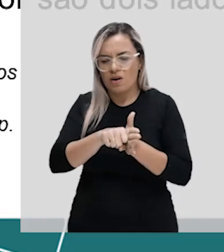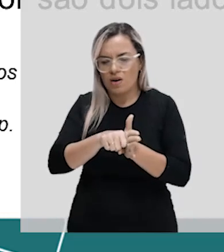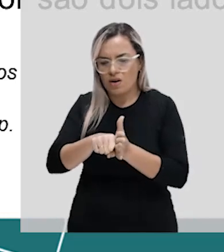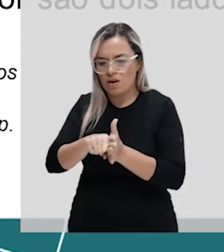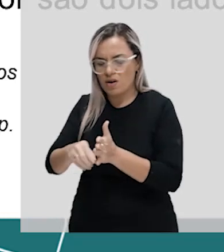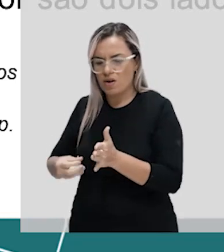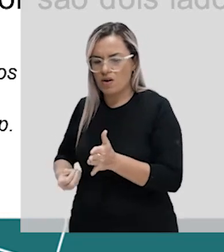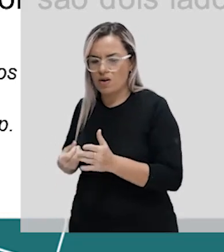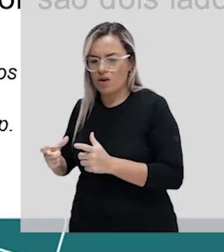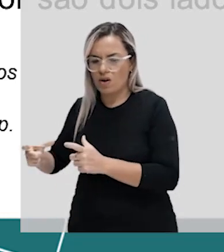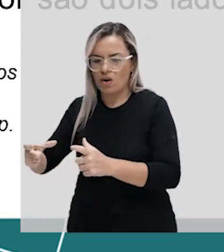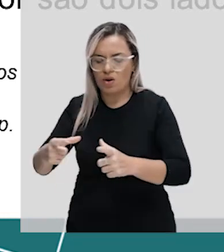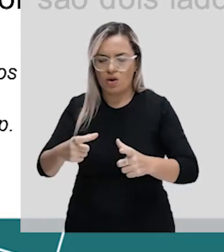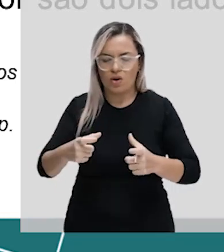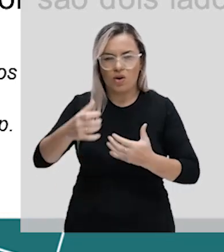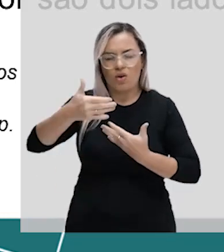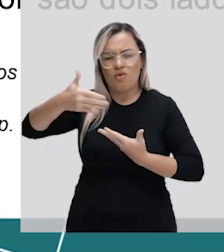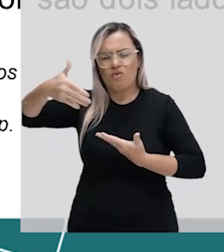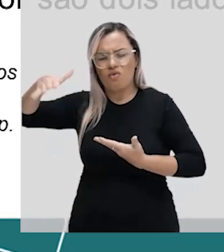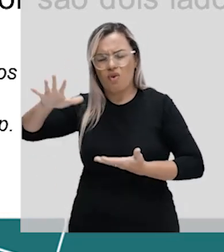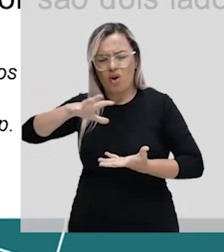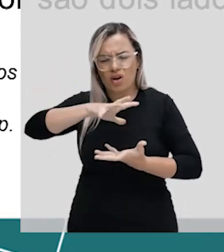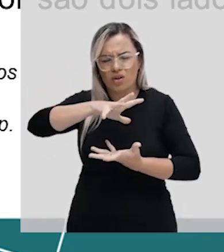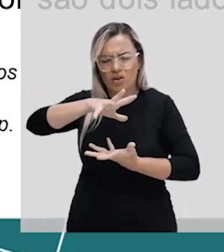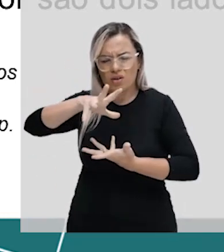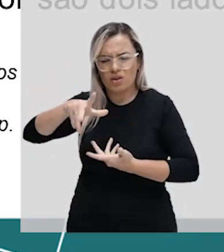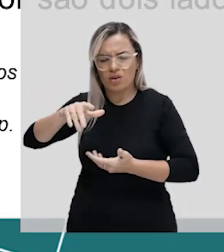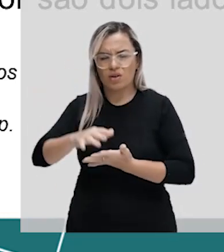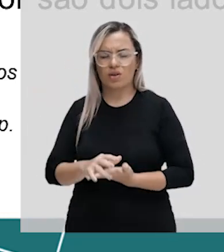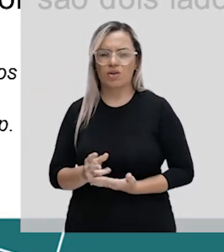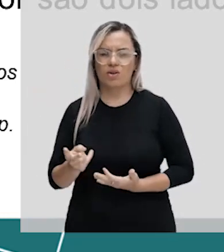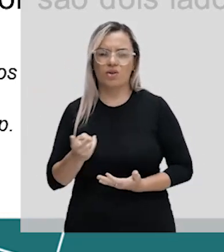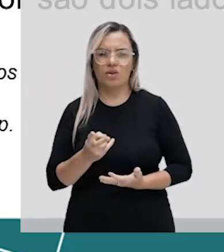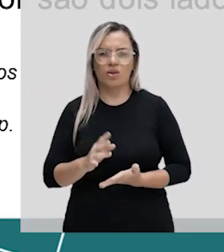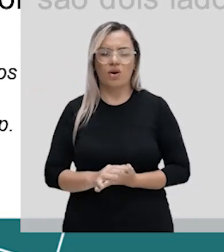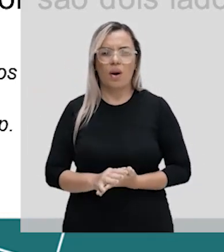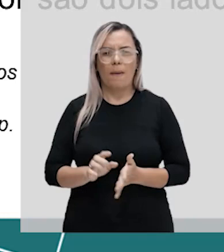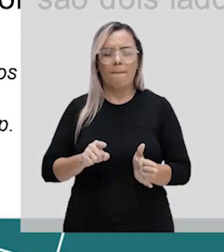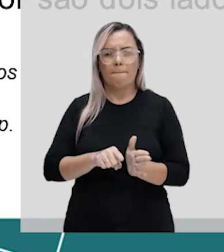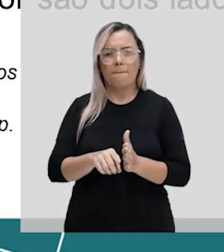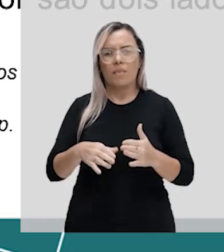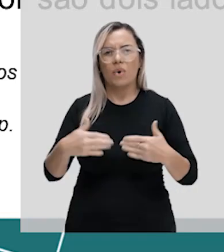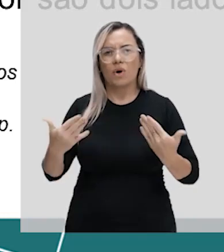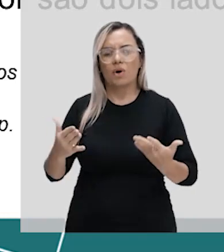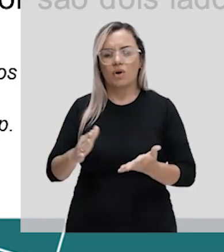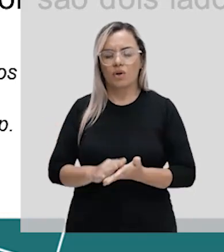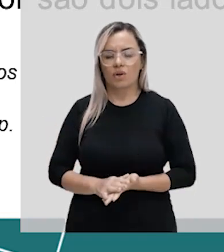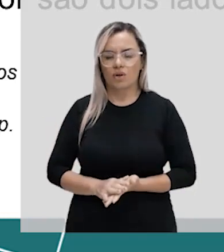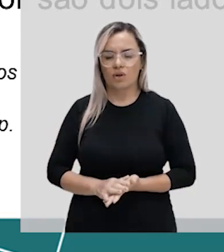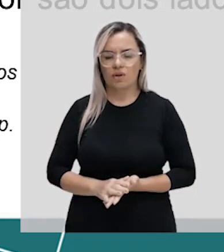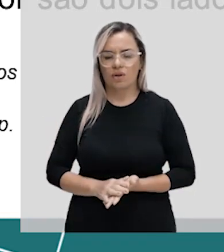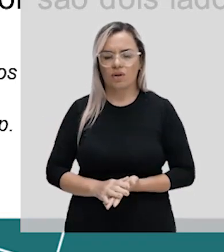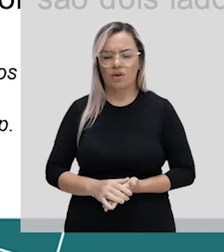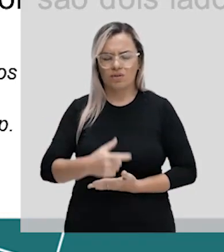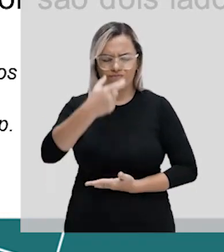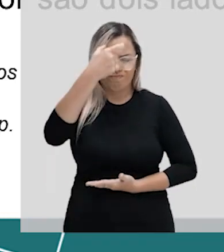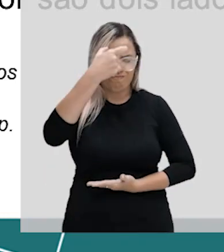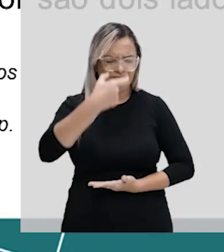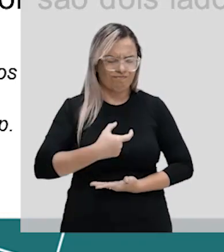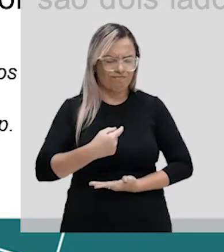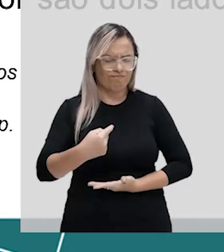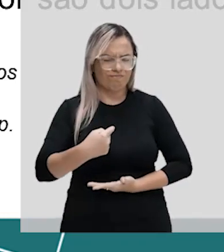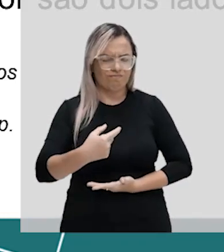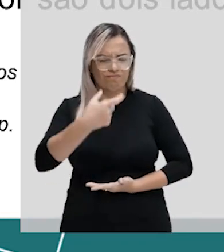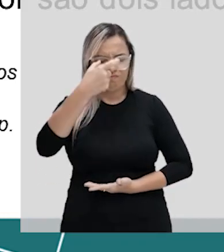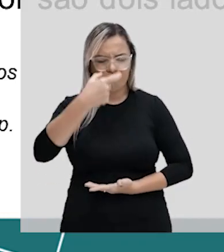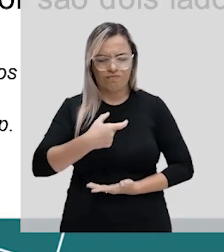auguras no exterior são dois lados da mesma pergunta. Quem somos nós? Então, a gente